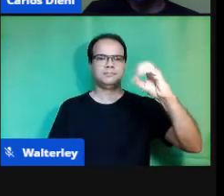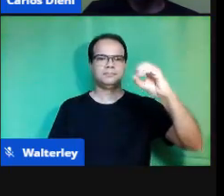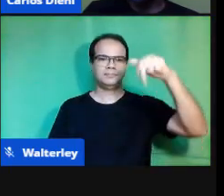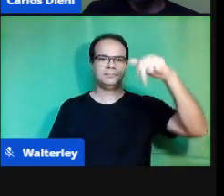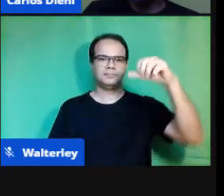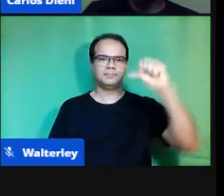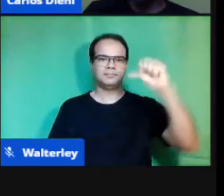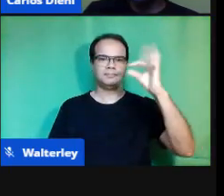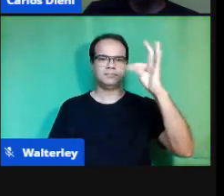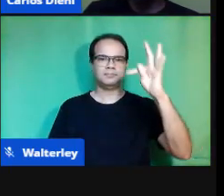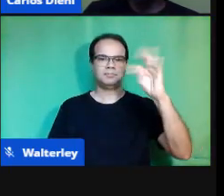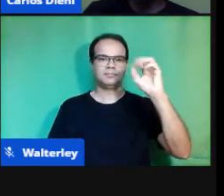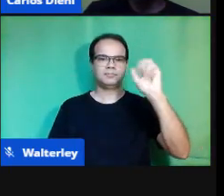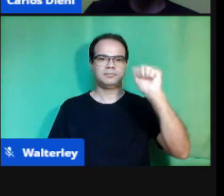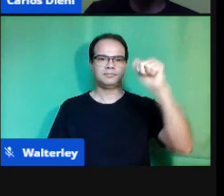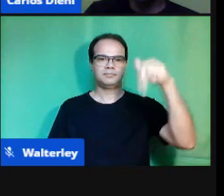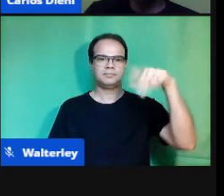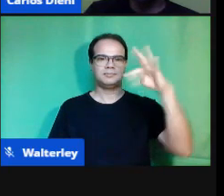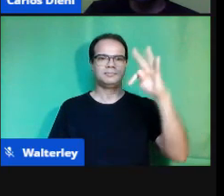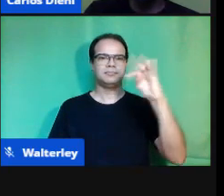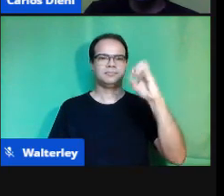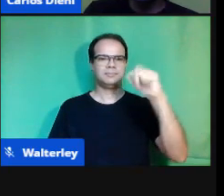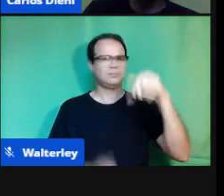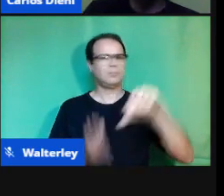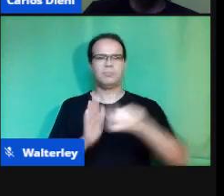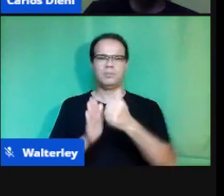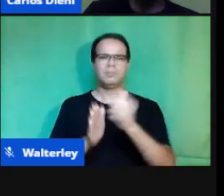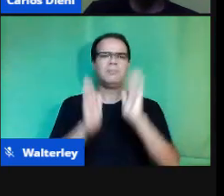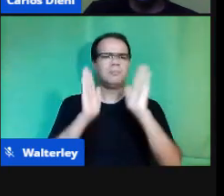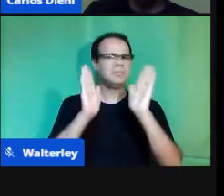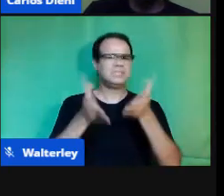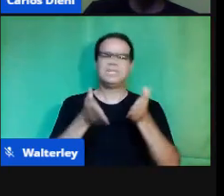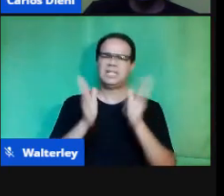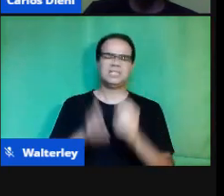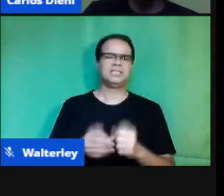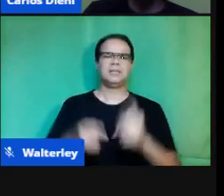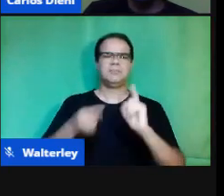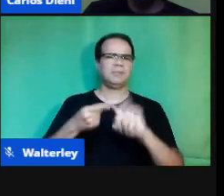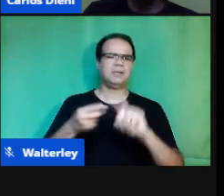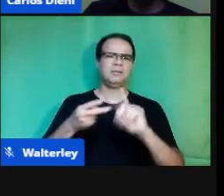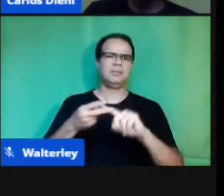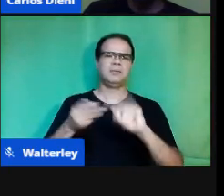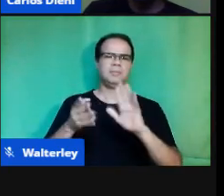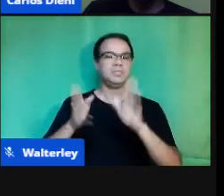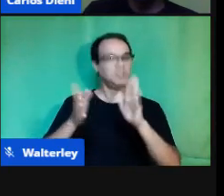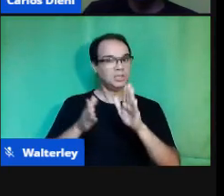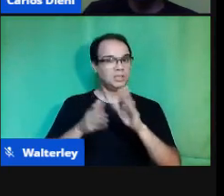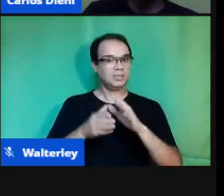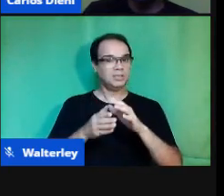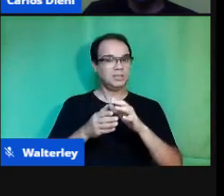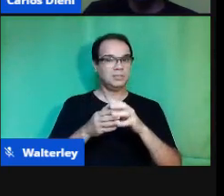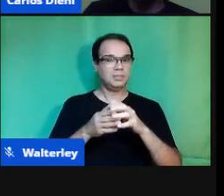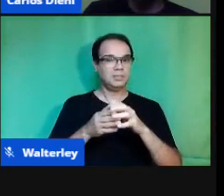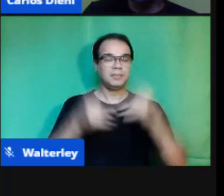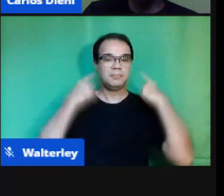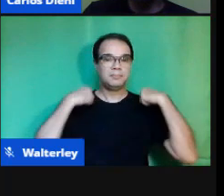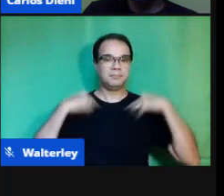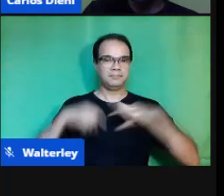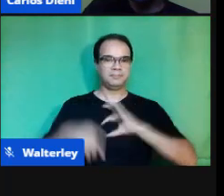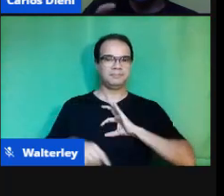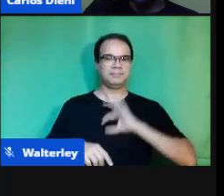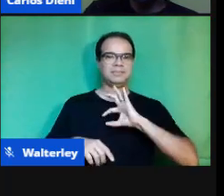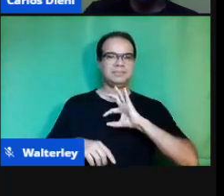Hoje ela já está trabalhando com animação, já recebeu inclusive prêmios nacionais, já conseguiu ganhar